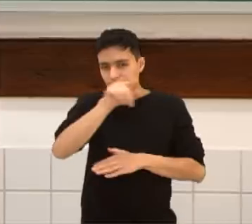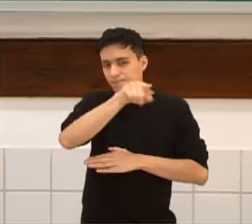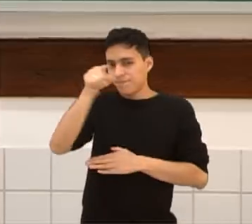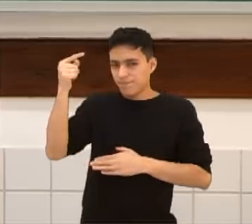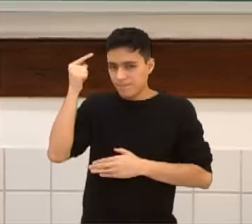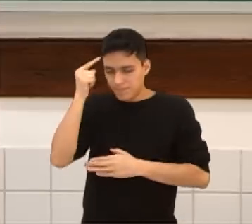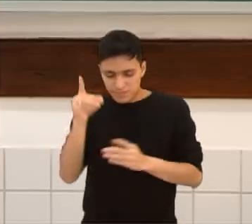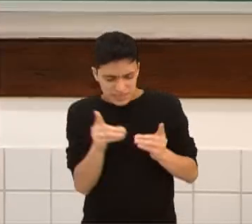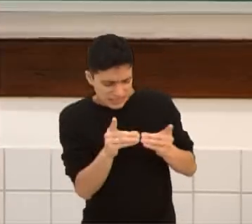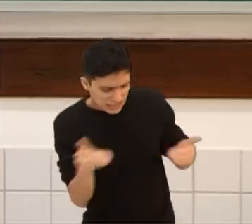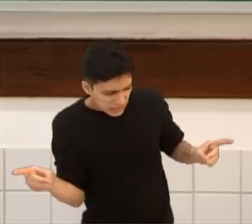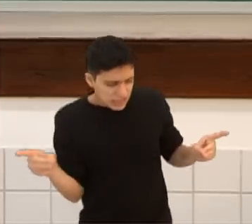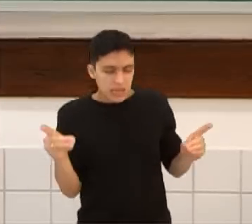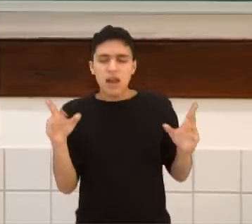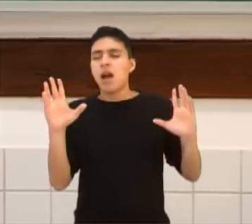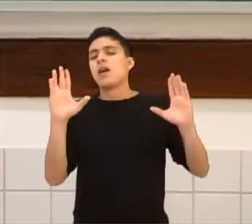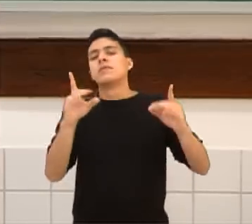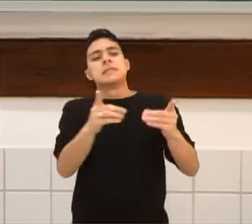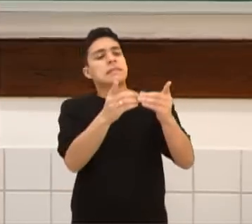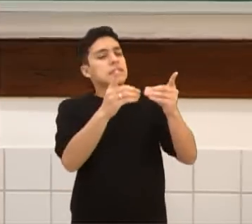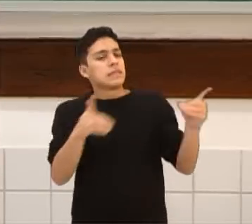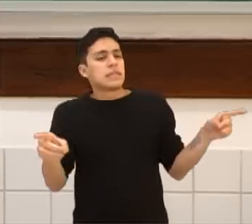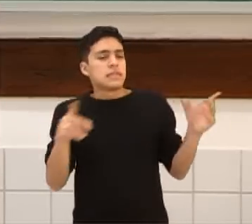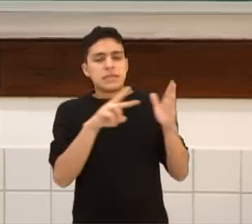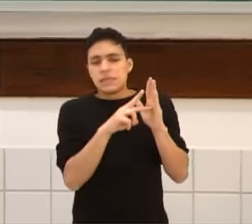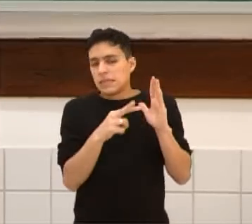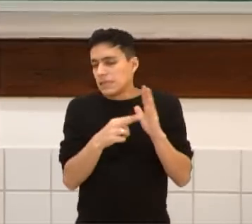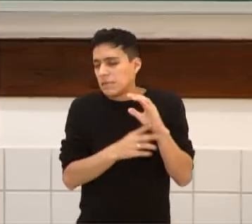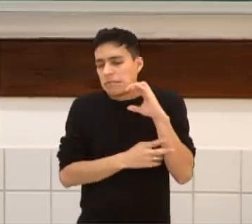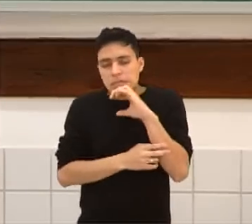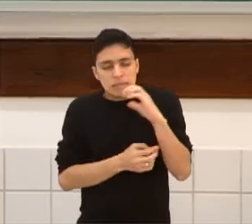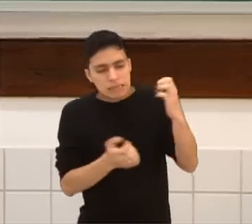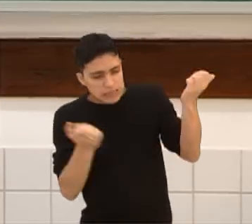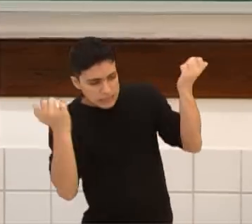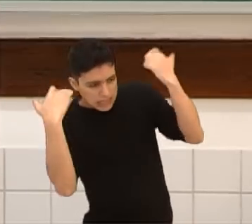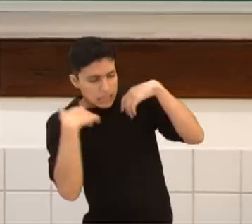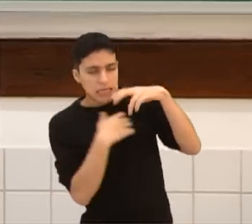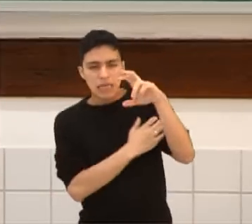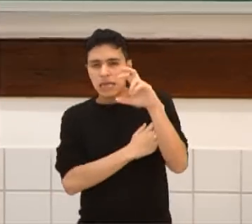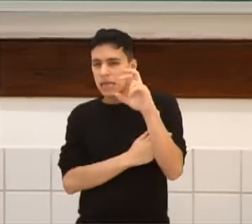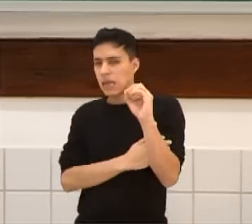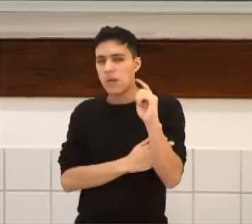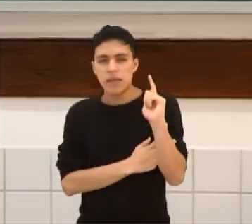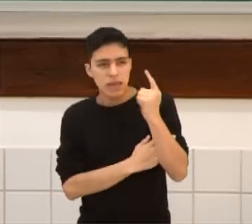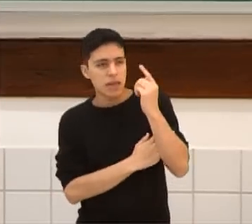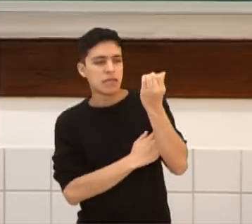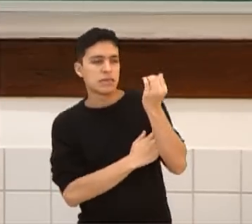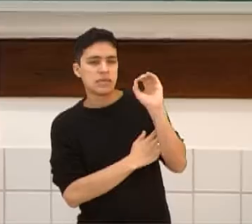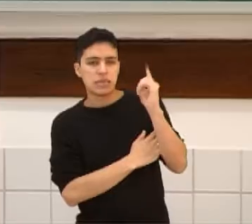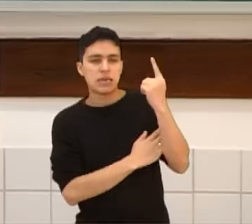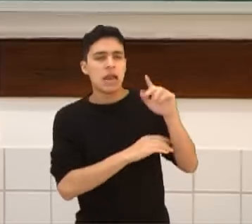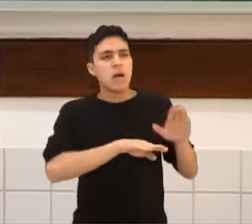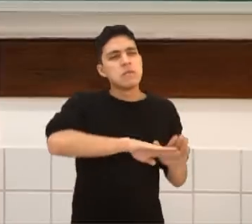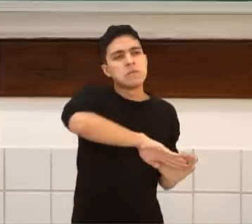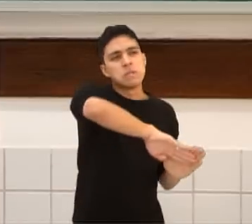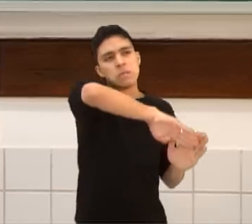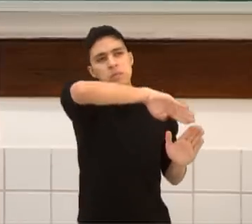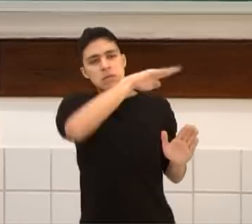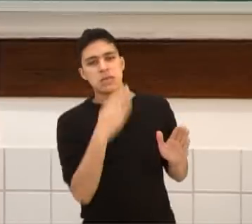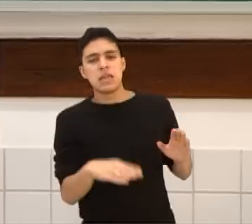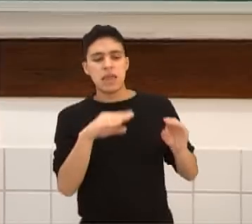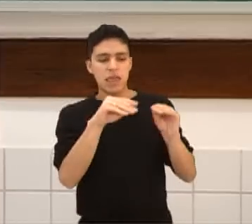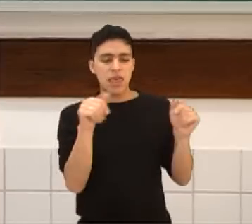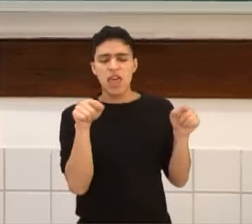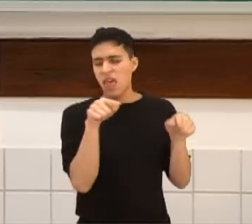que deserto, quando vem a imagem de deserto, calor de 50, 60 graus, dunas de areia, a